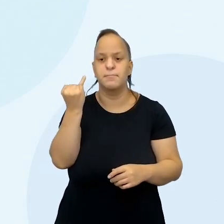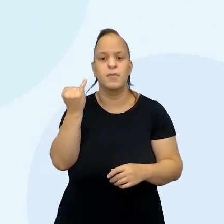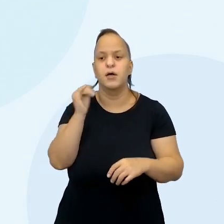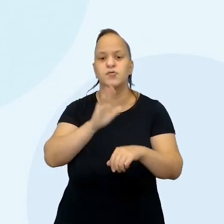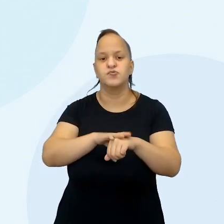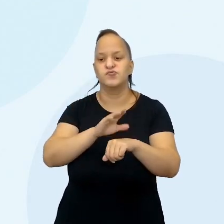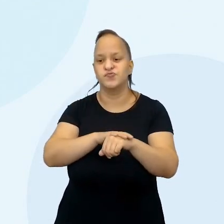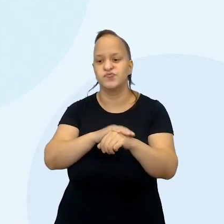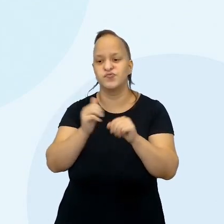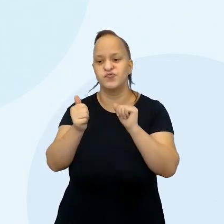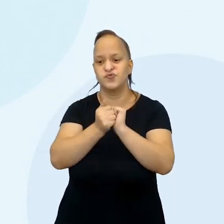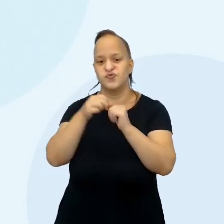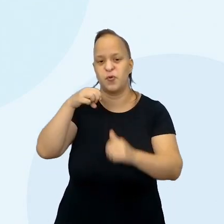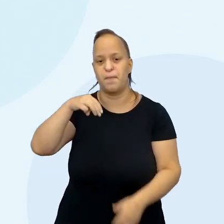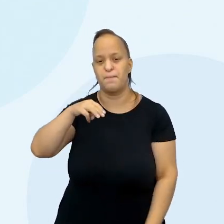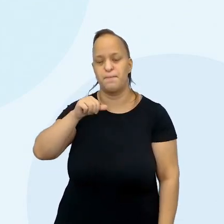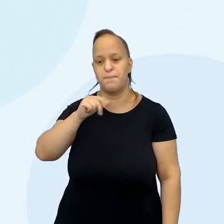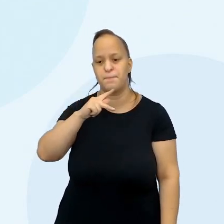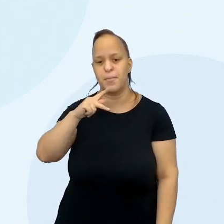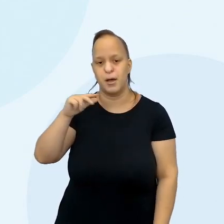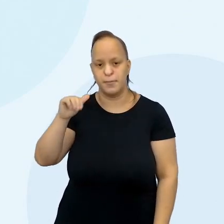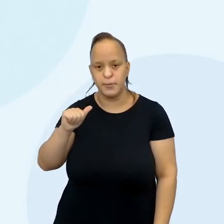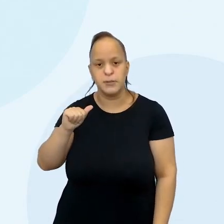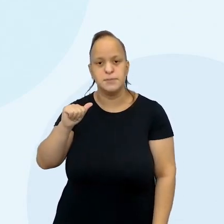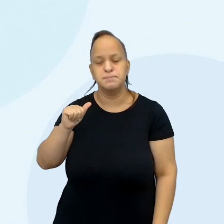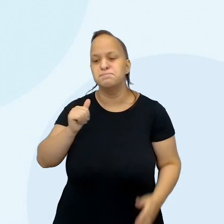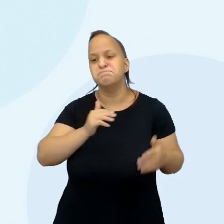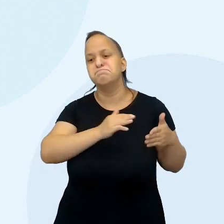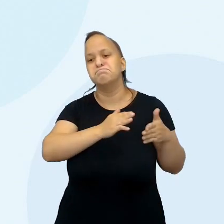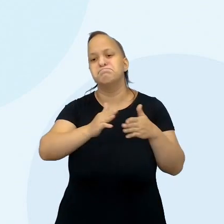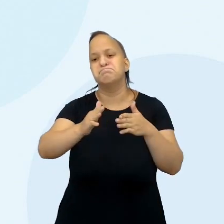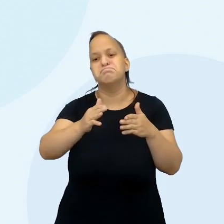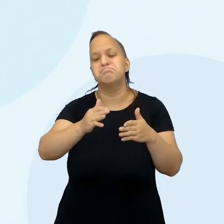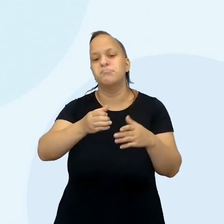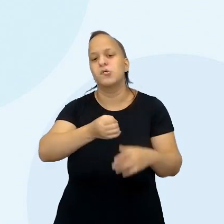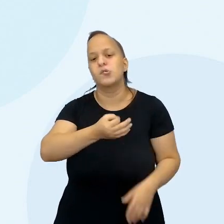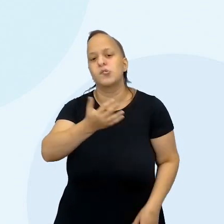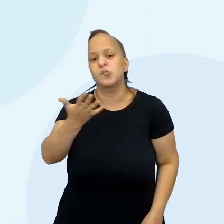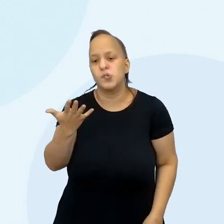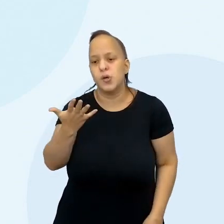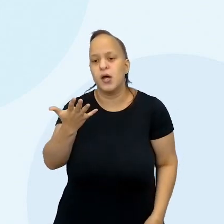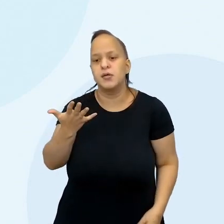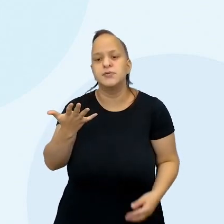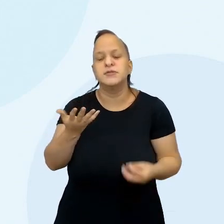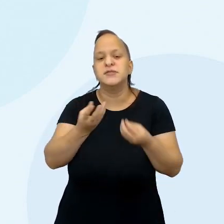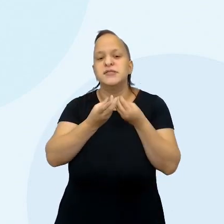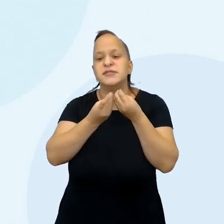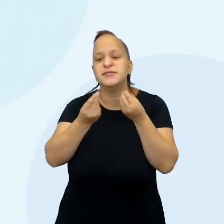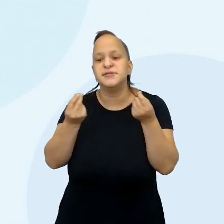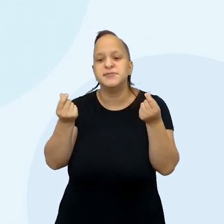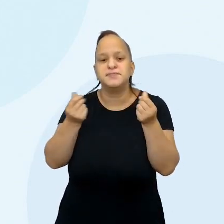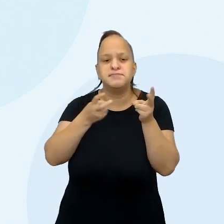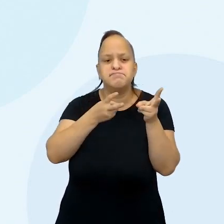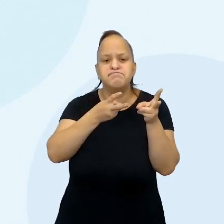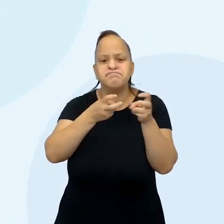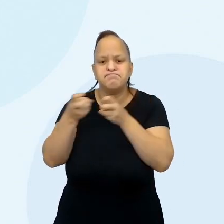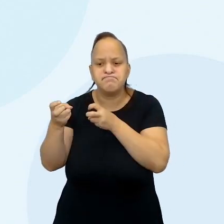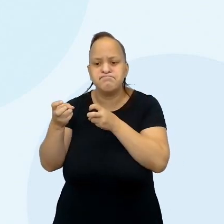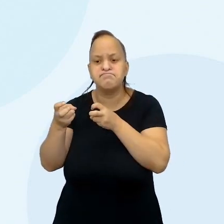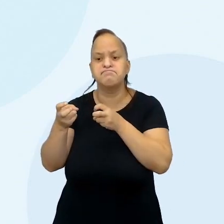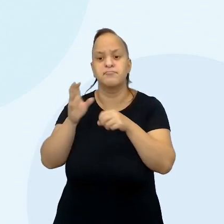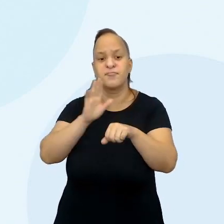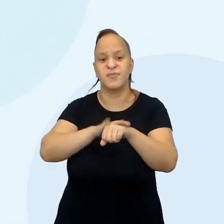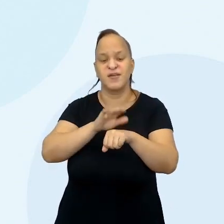O percurso da nossa pauta. O primeiro tópico vai ser sensibilização. O segundo,